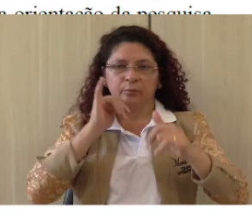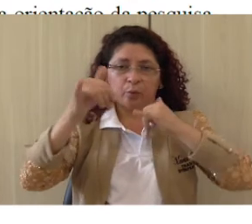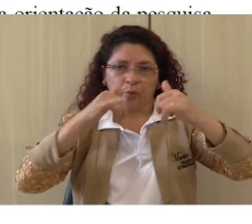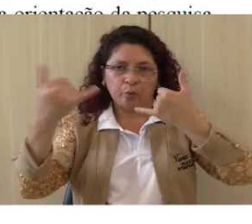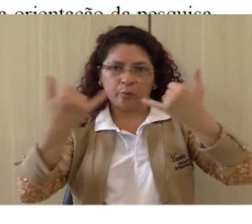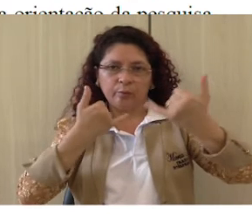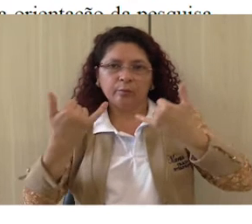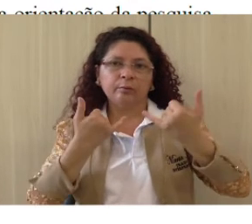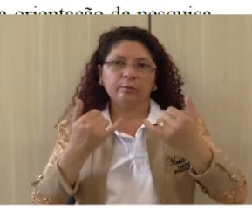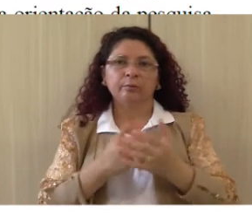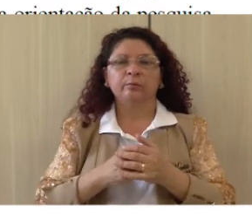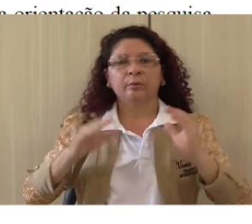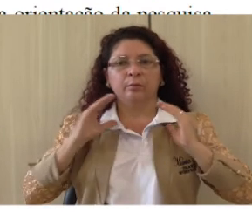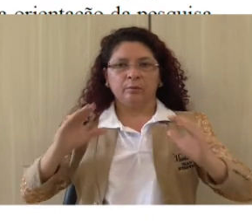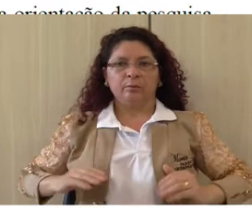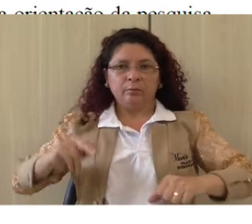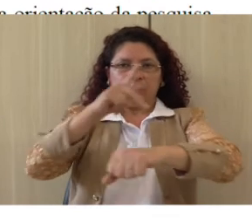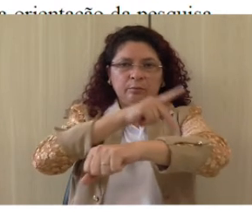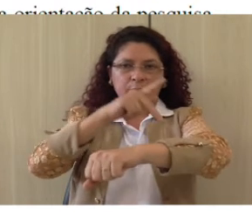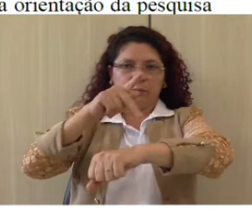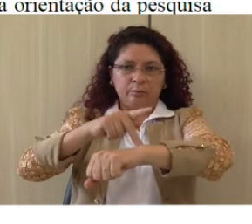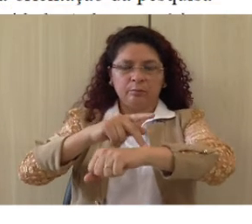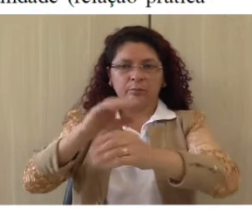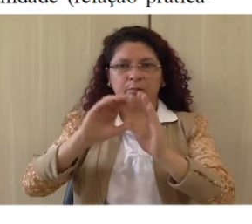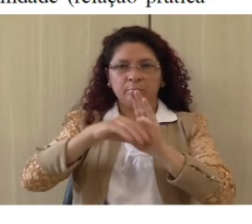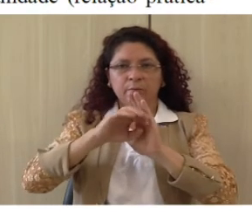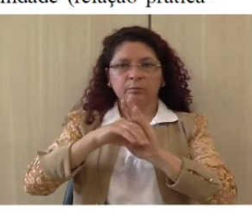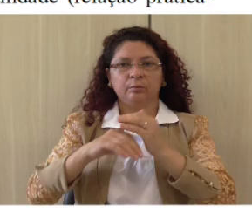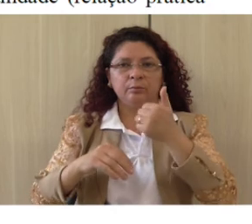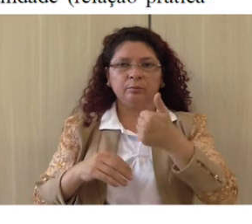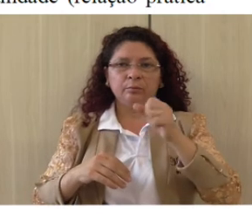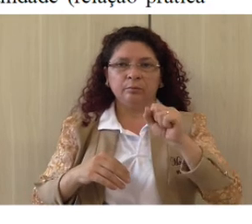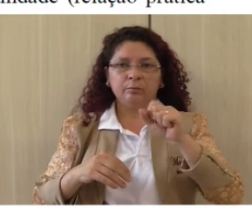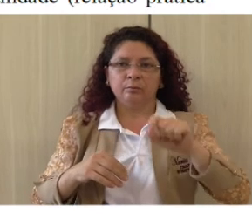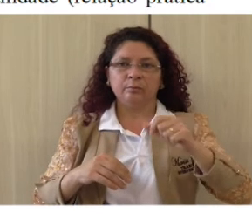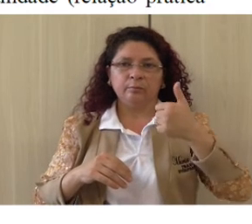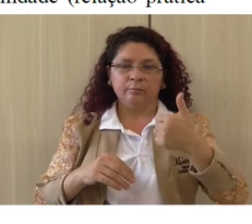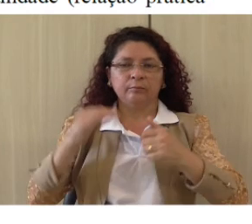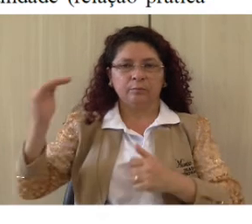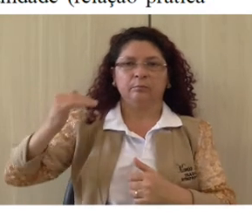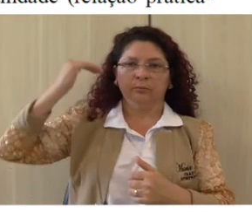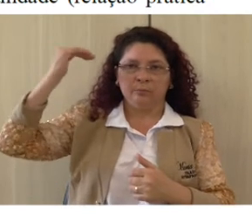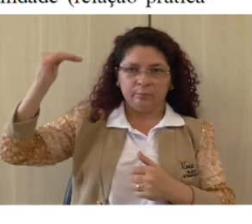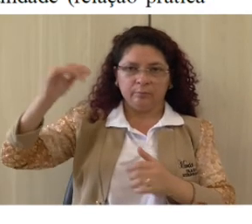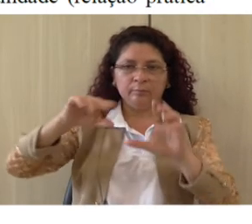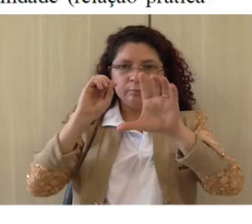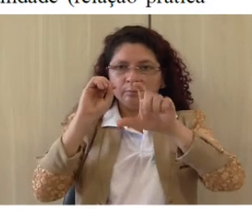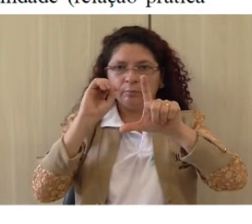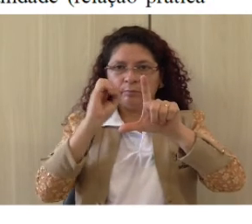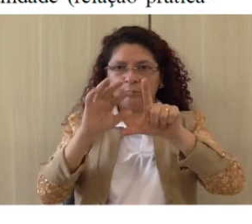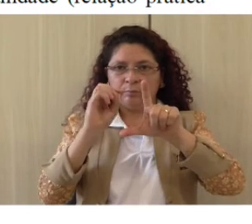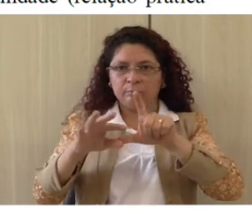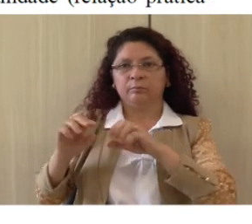sobre o funcionamento pedagógico e curricular do curso. Item 18.1. O curso superior de licenciatura em